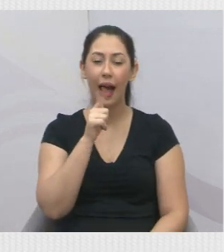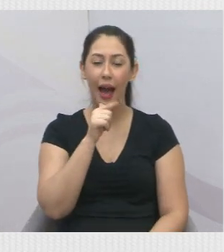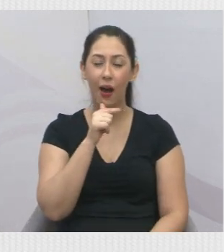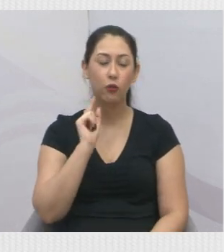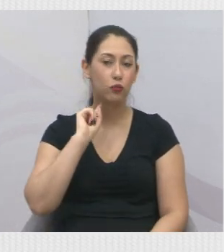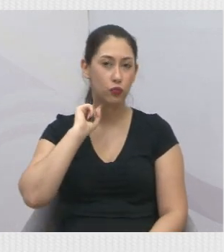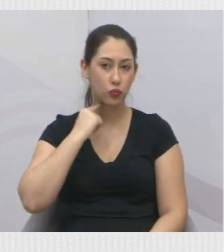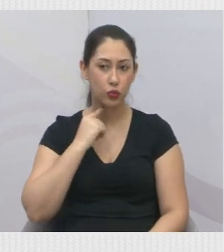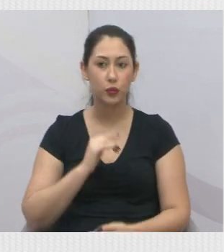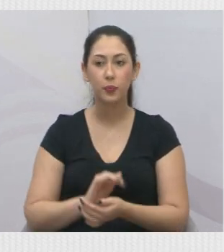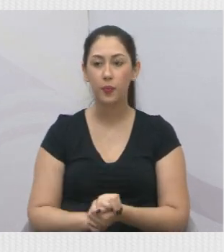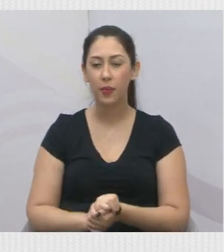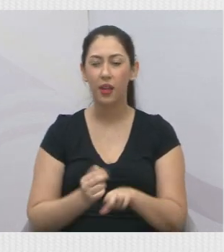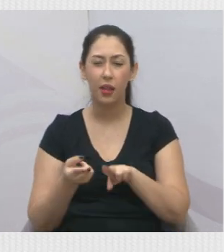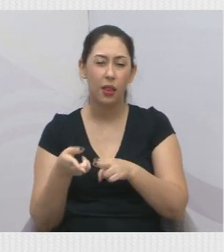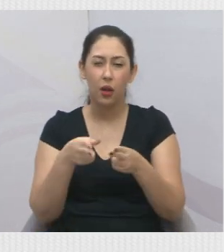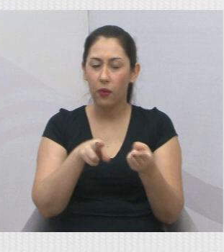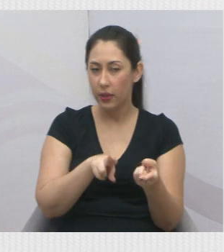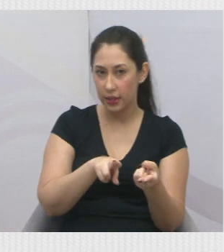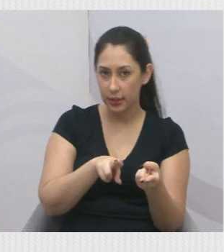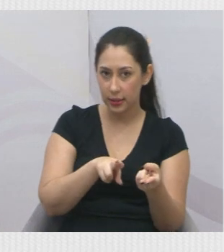Transferências correntes.